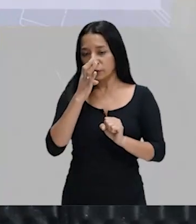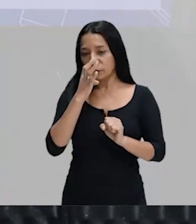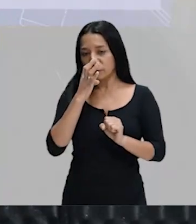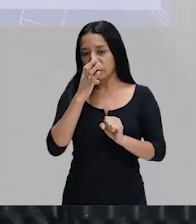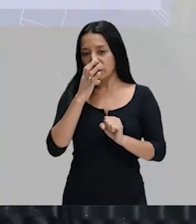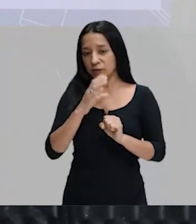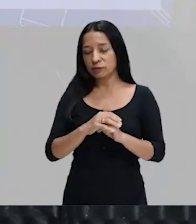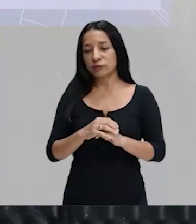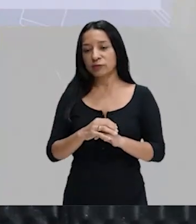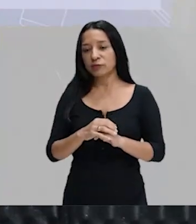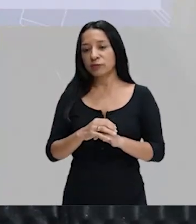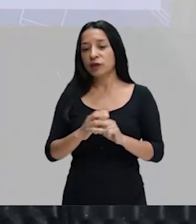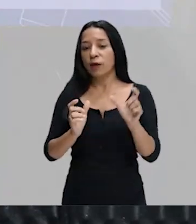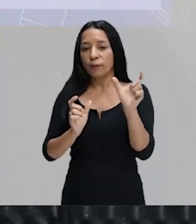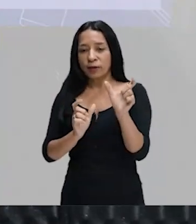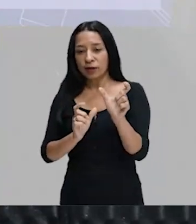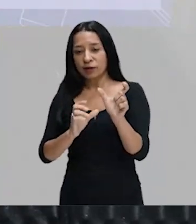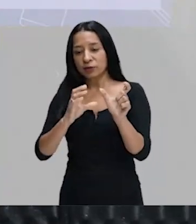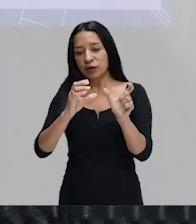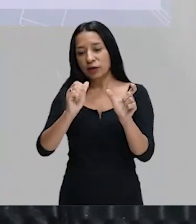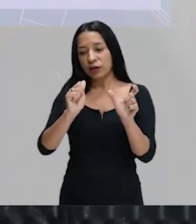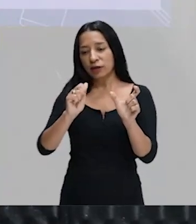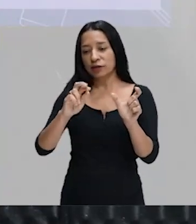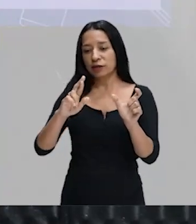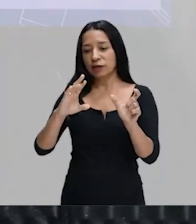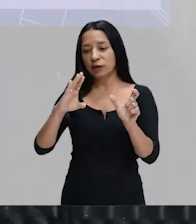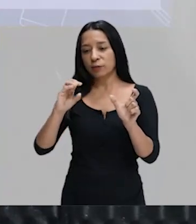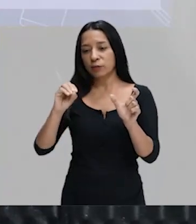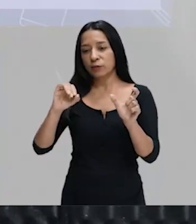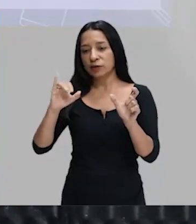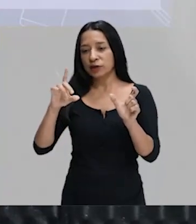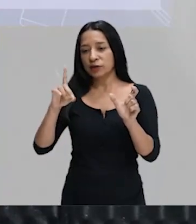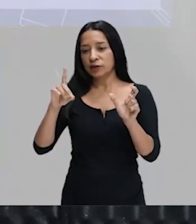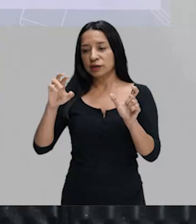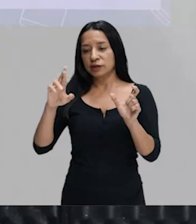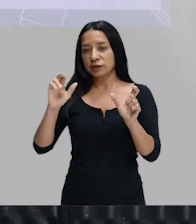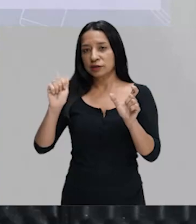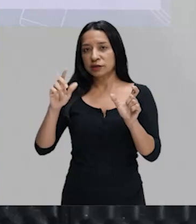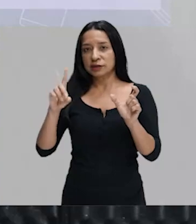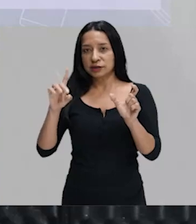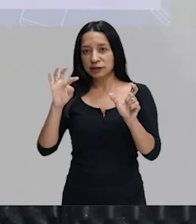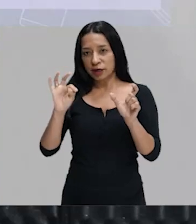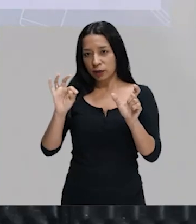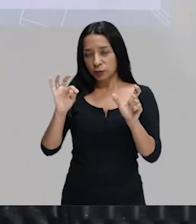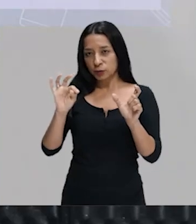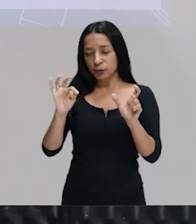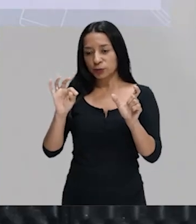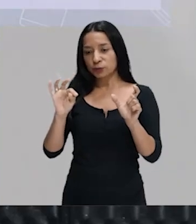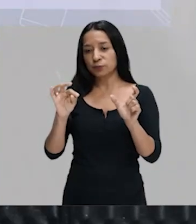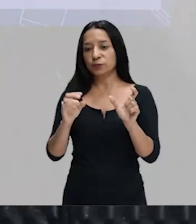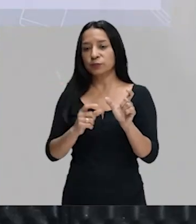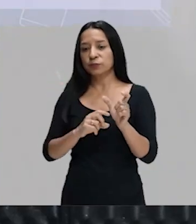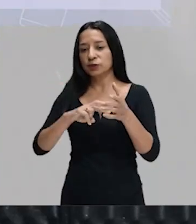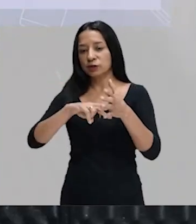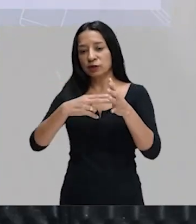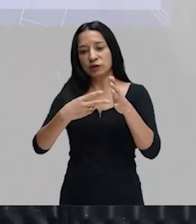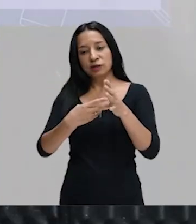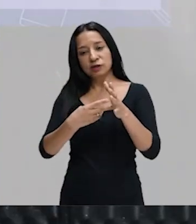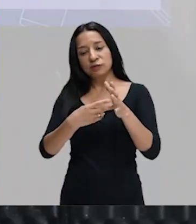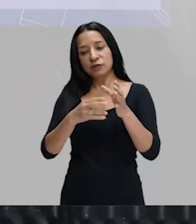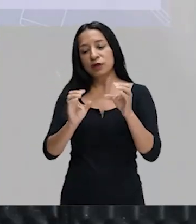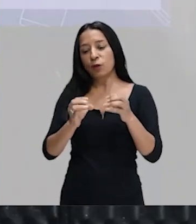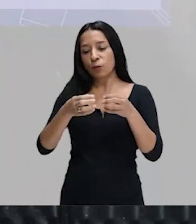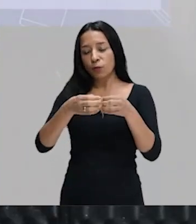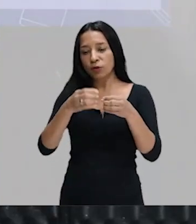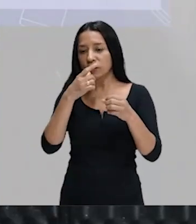termo carboidrato vem de carbono hidratado. Você tem a molécula de água juntamente com átomos de